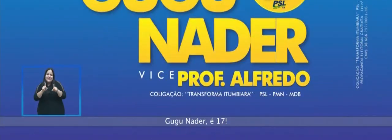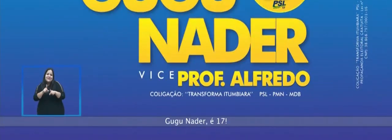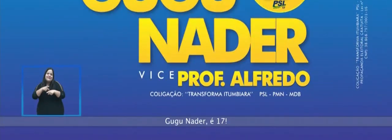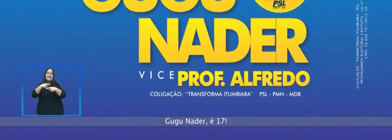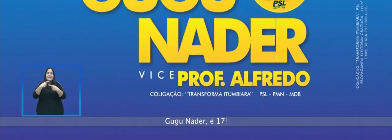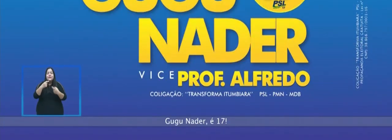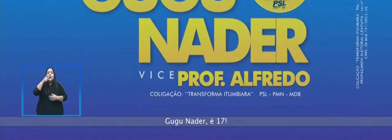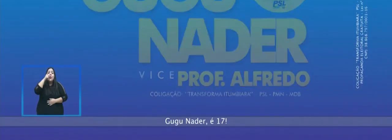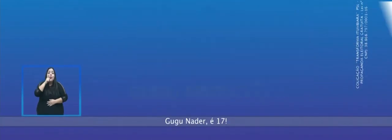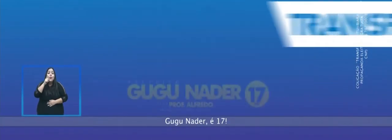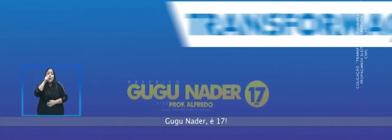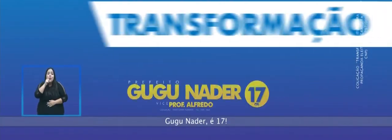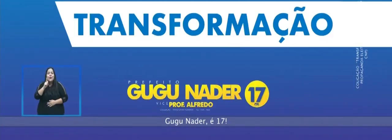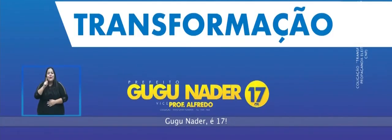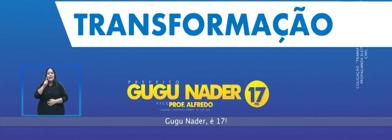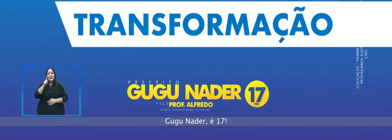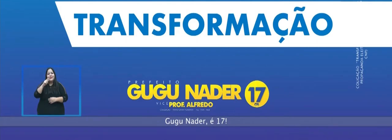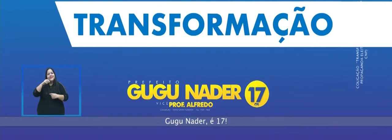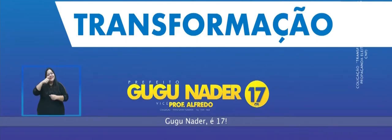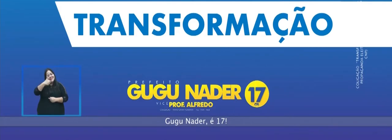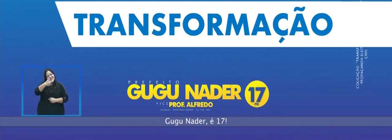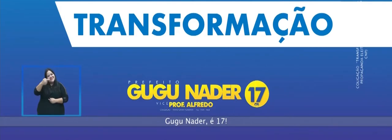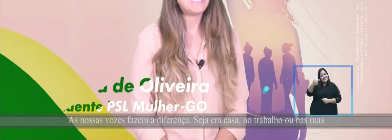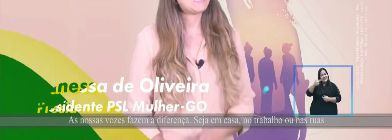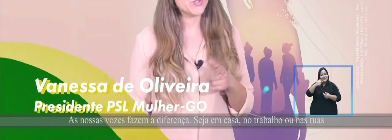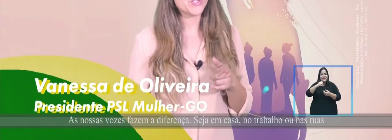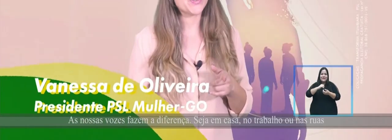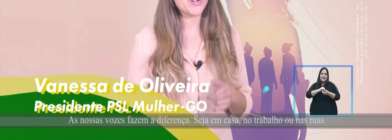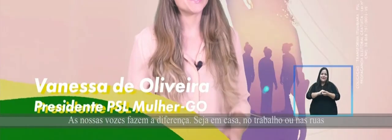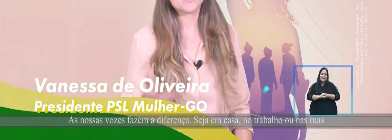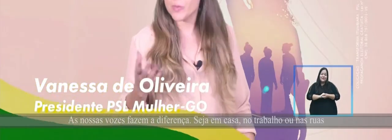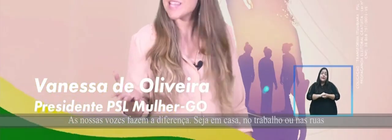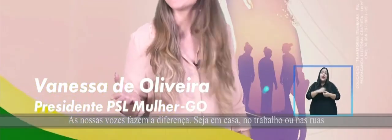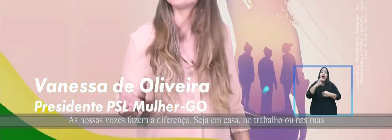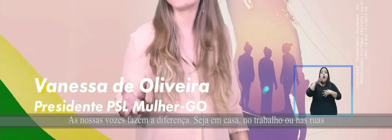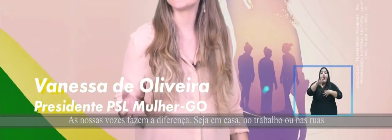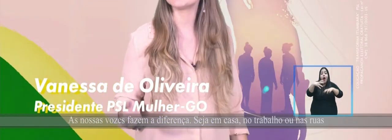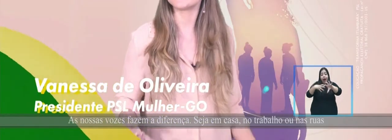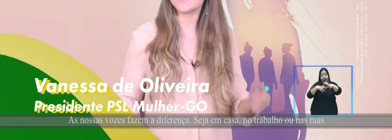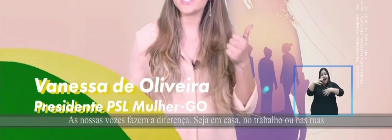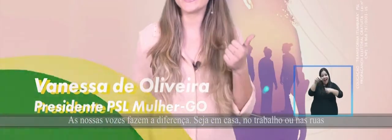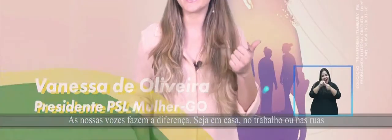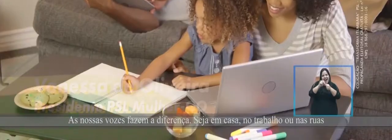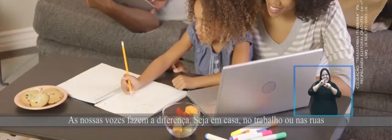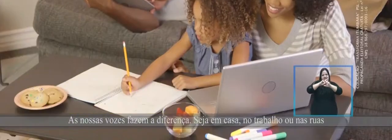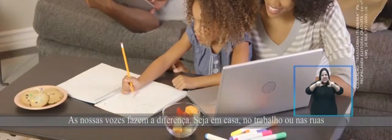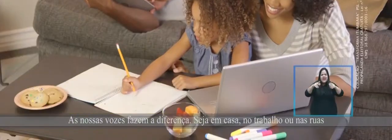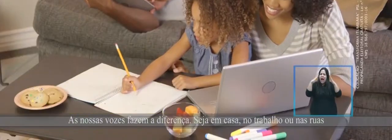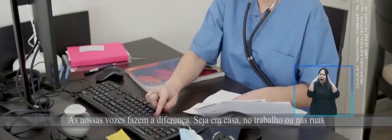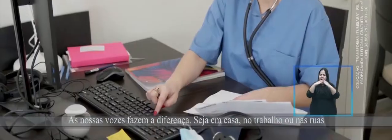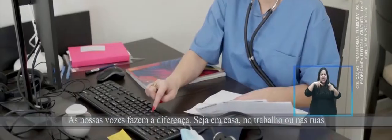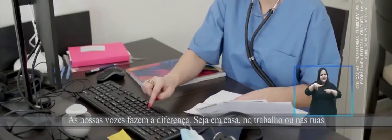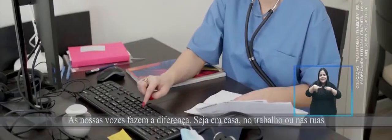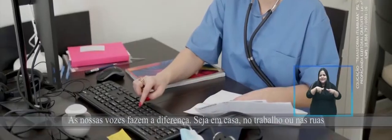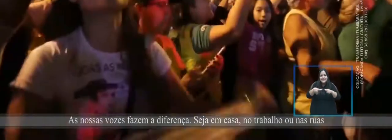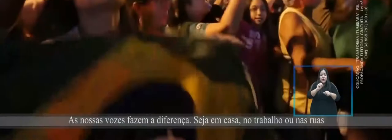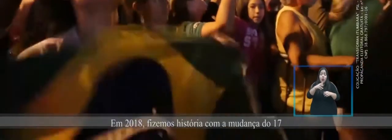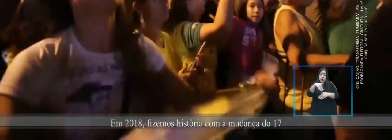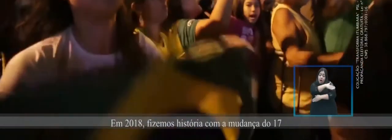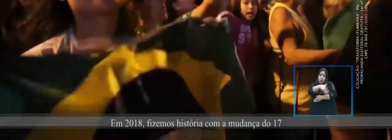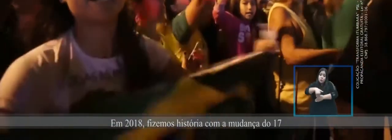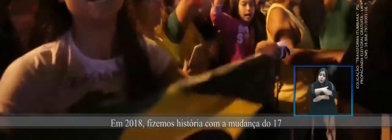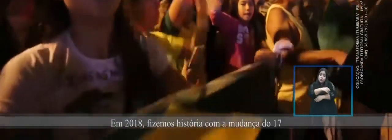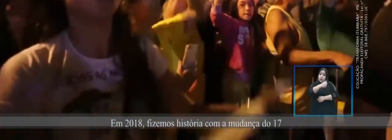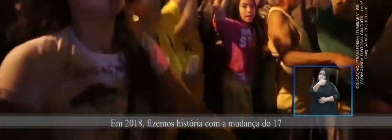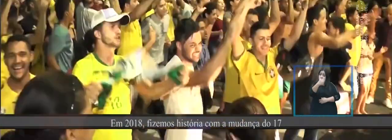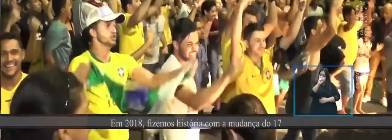Gugu Nader é 17. As nossas vozes fazem a diferença, seja em casa, no trabalho ou nas ruas.